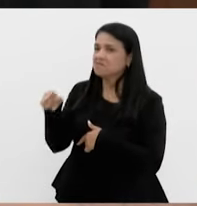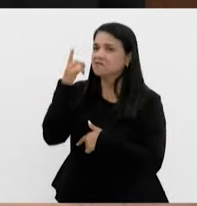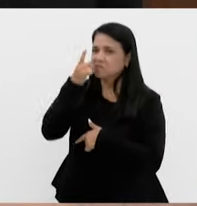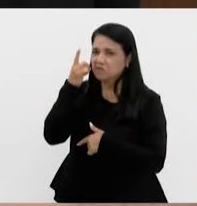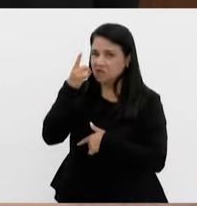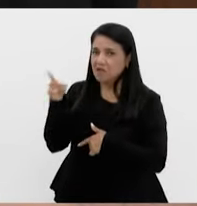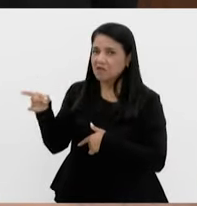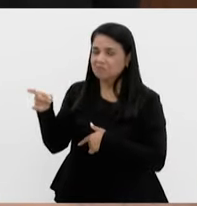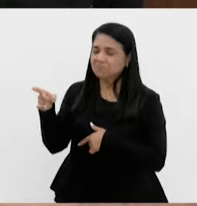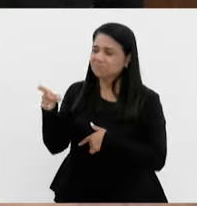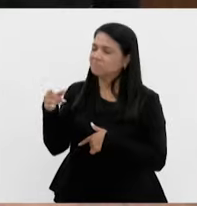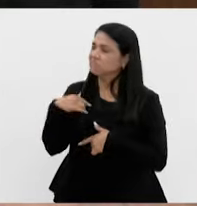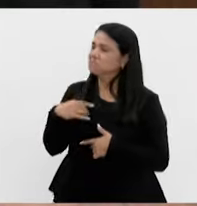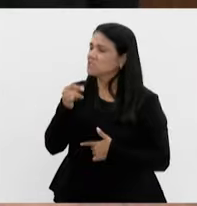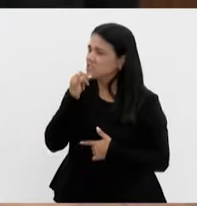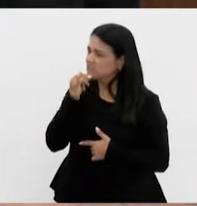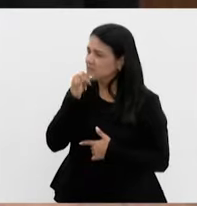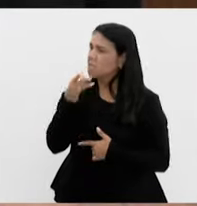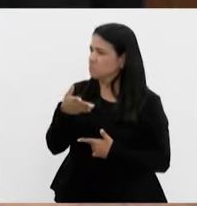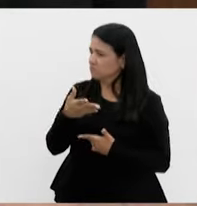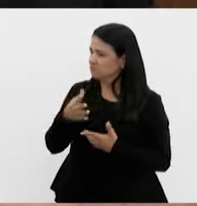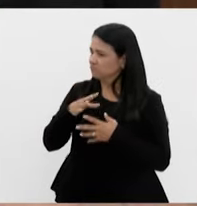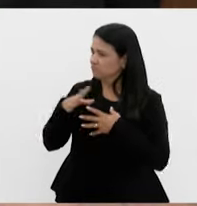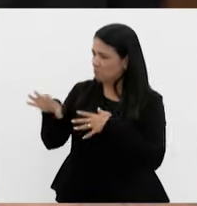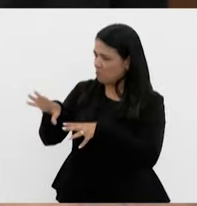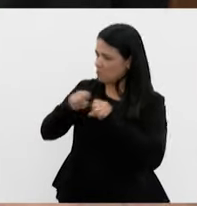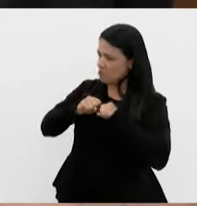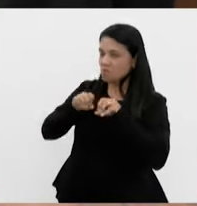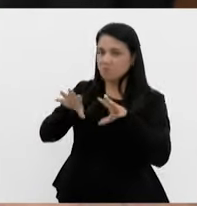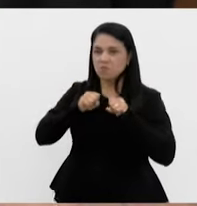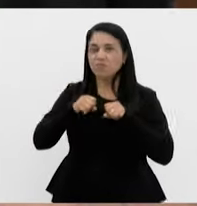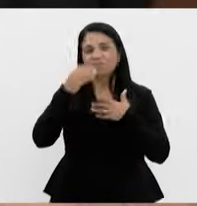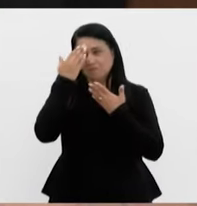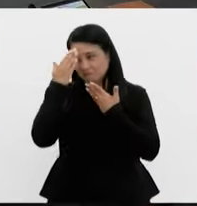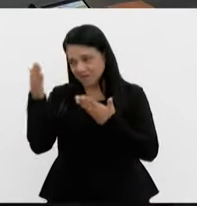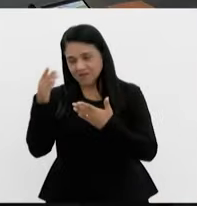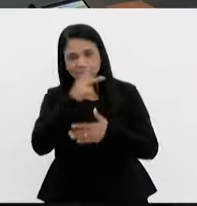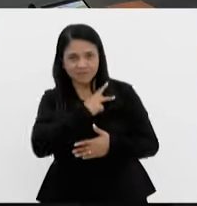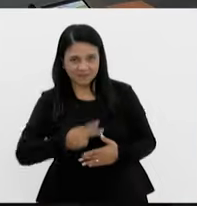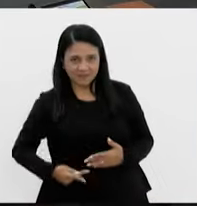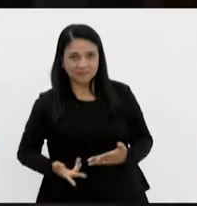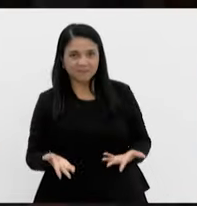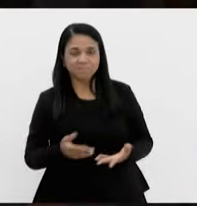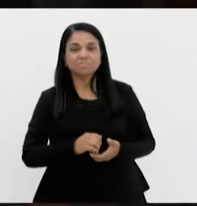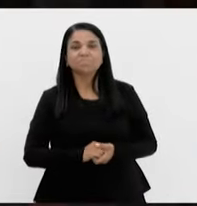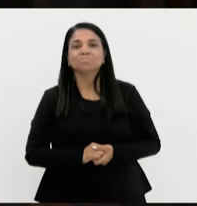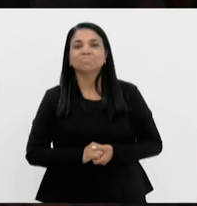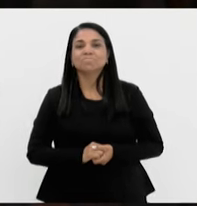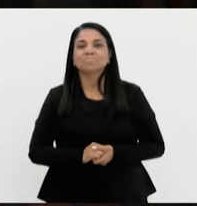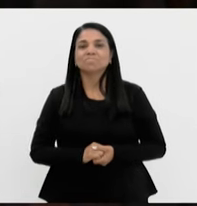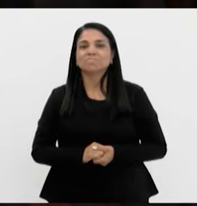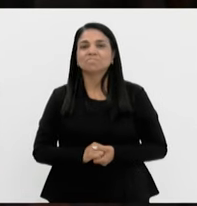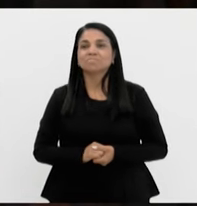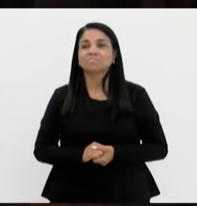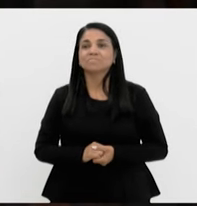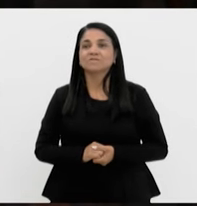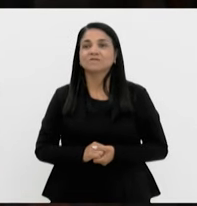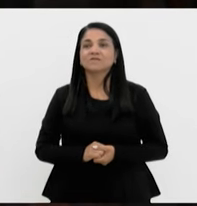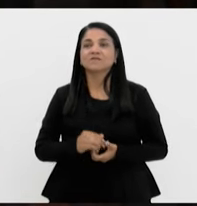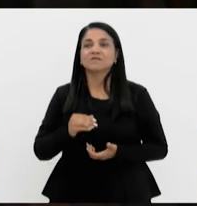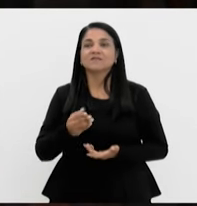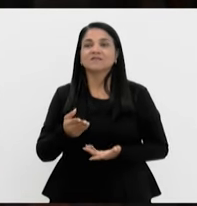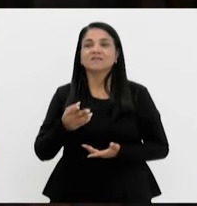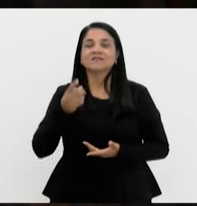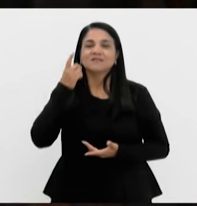para todo mundo tomar de exemplo é isso aí obrigada Presidente no nitar oportunid